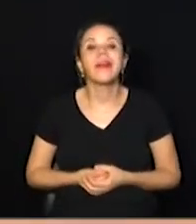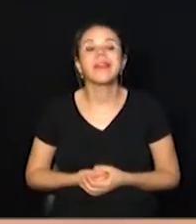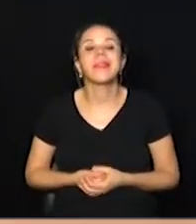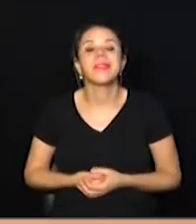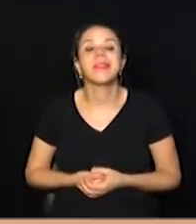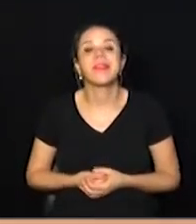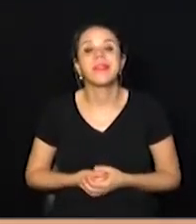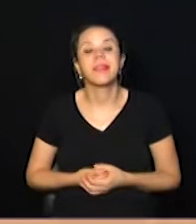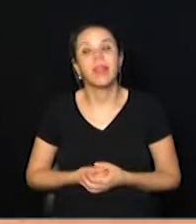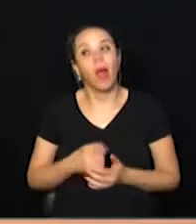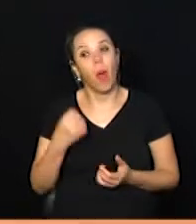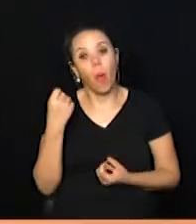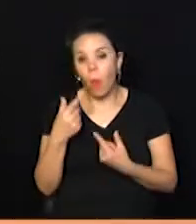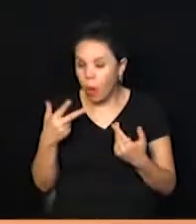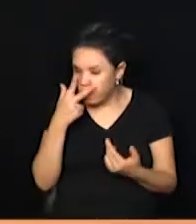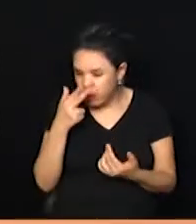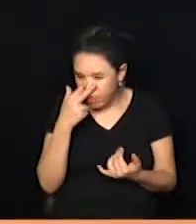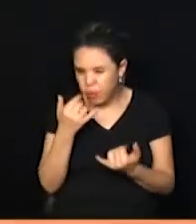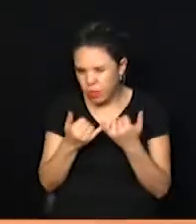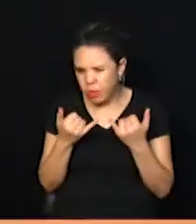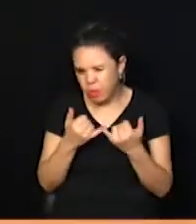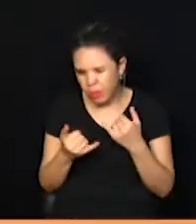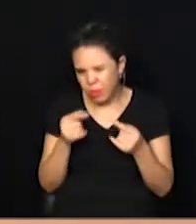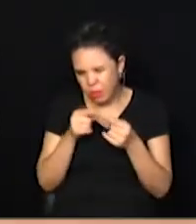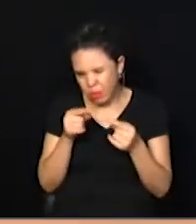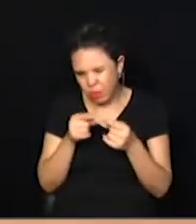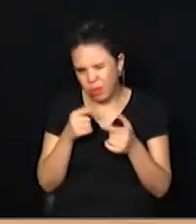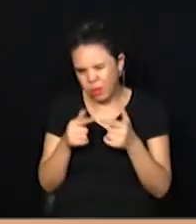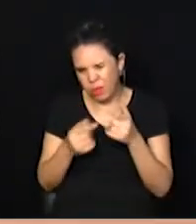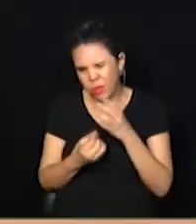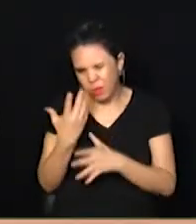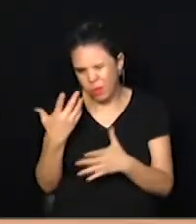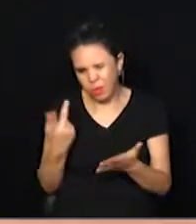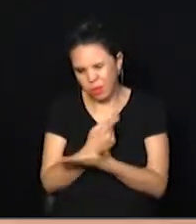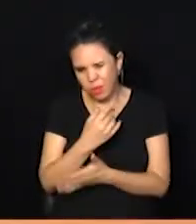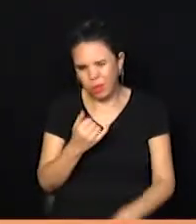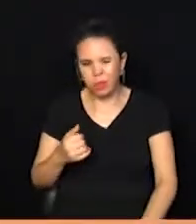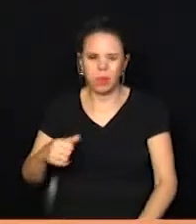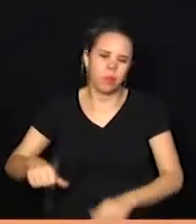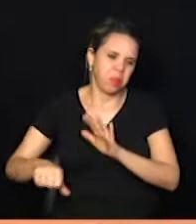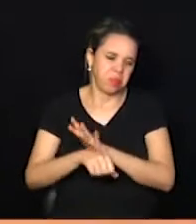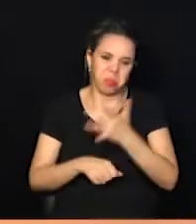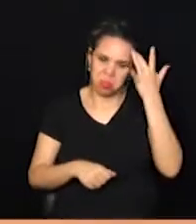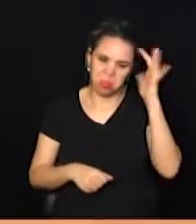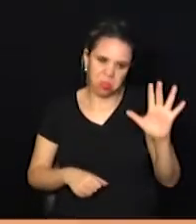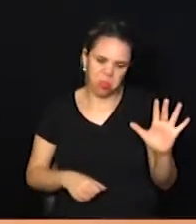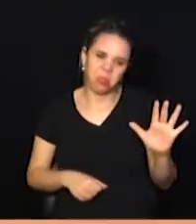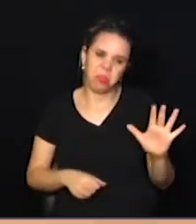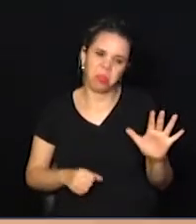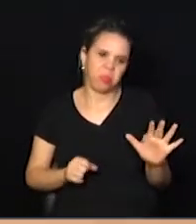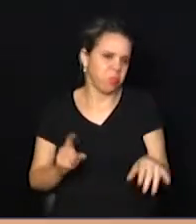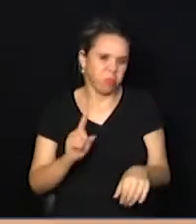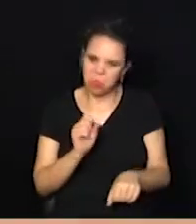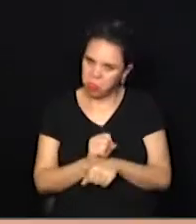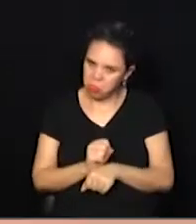alguma ligação poderia ter tido com relação aos equívocos cometidos? Não sabemos. Mas também não parou por aí, não